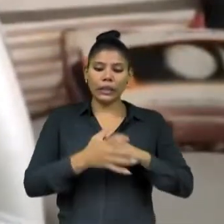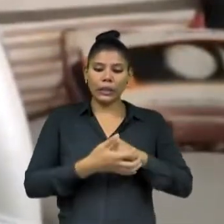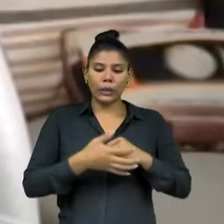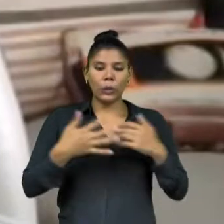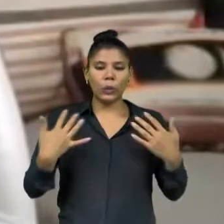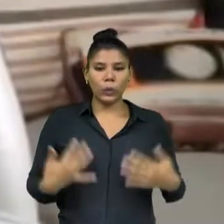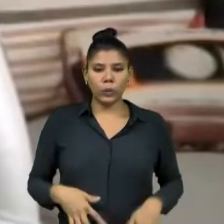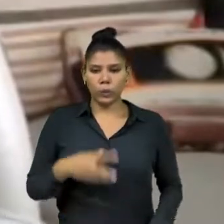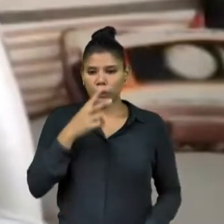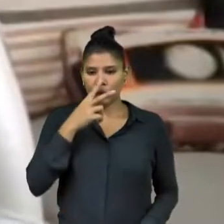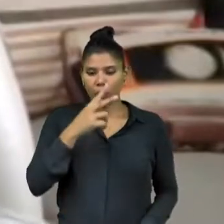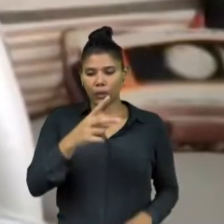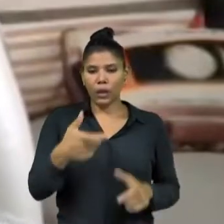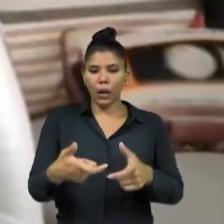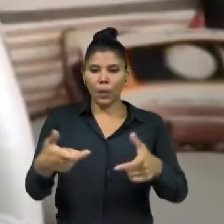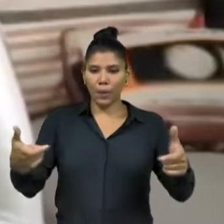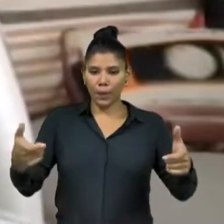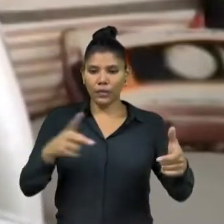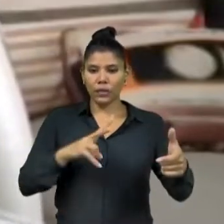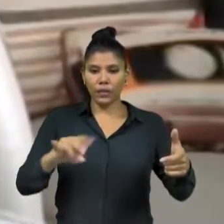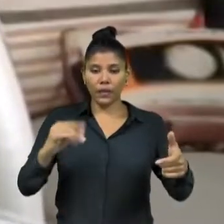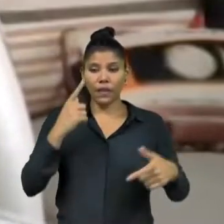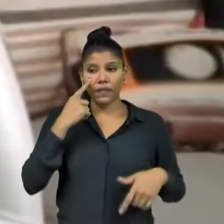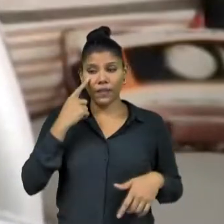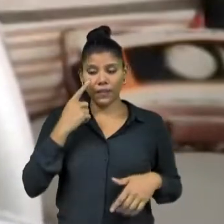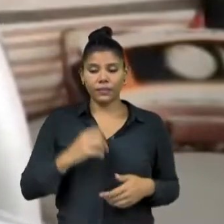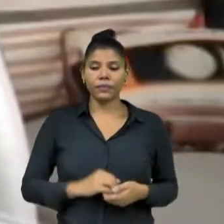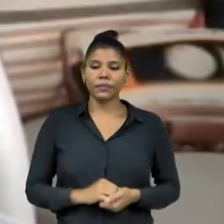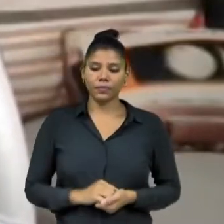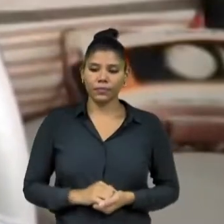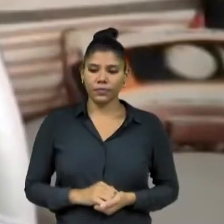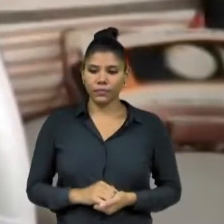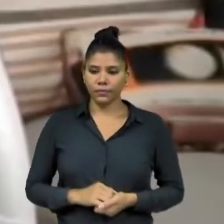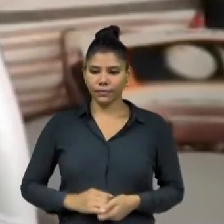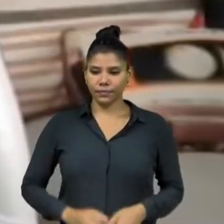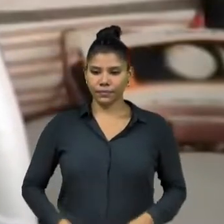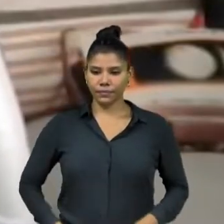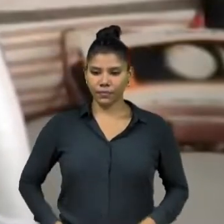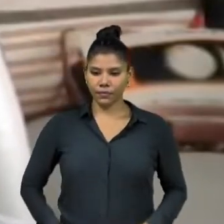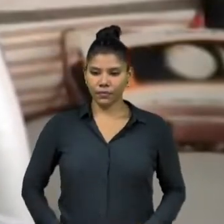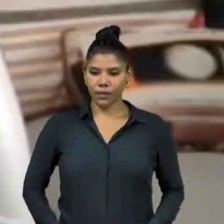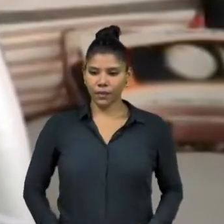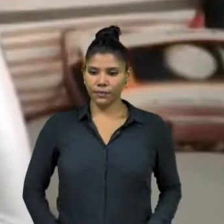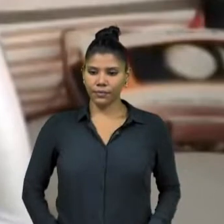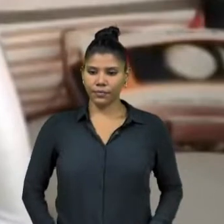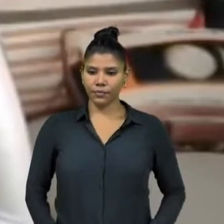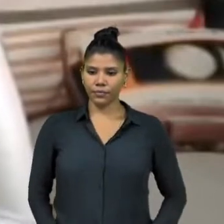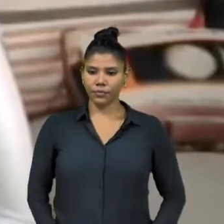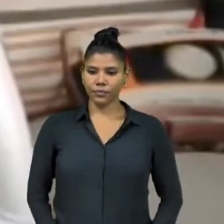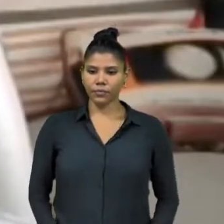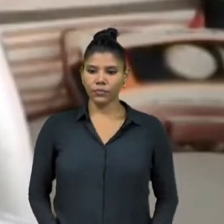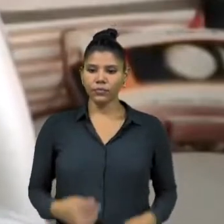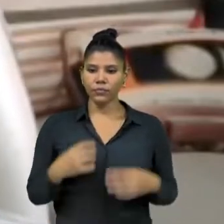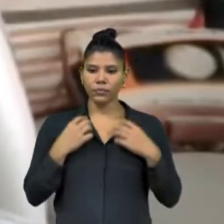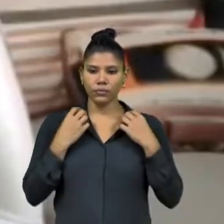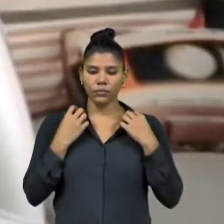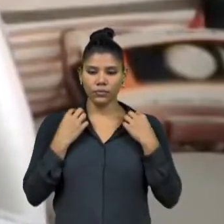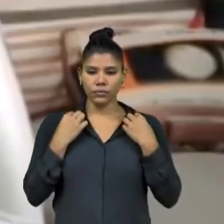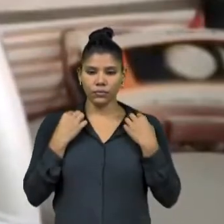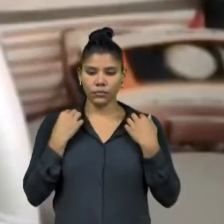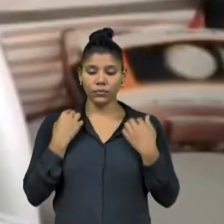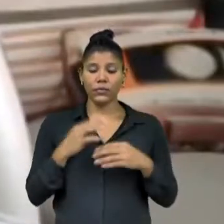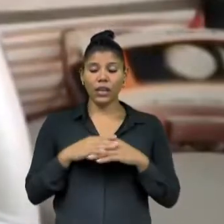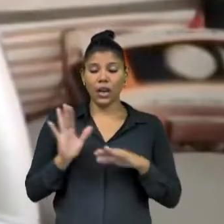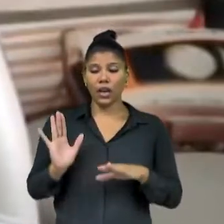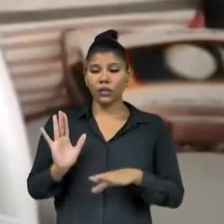eventuais aumentos que serão verificados a posteriori aí nos hospitais, né? E que isso ajuda muito